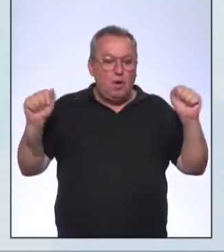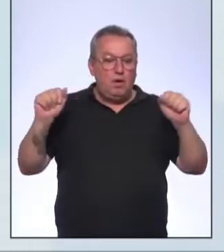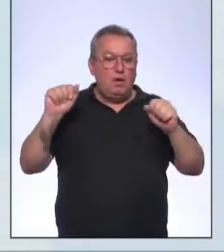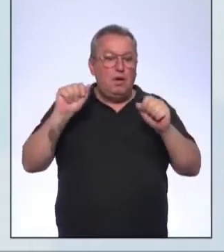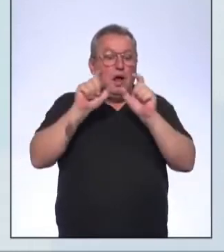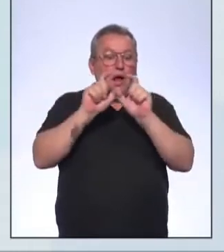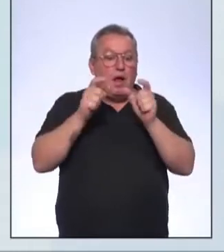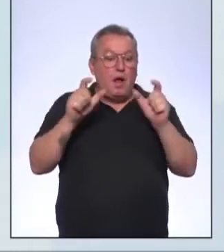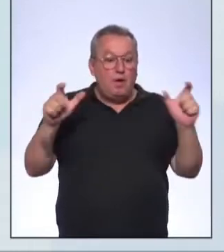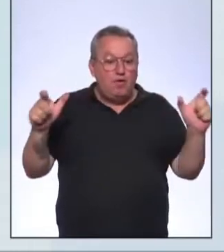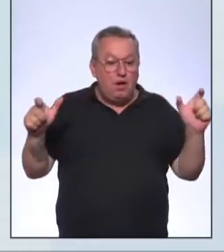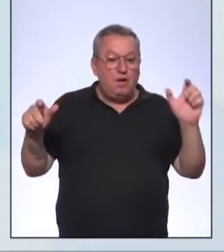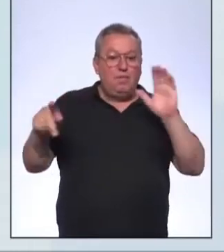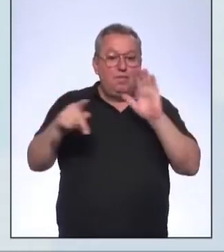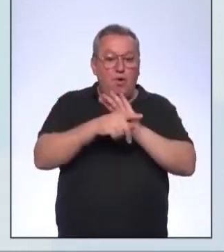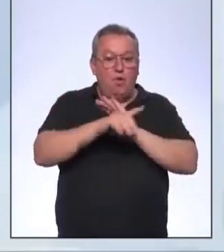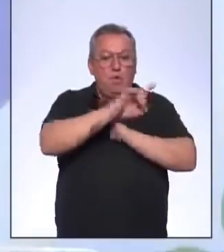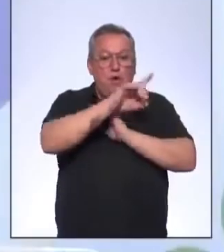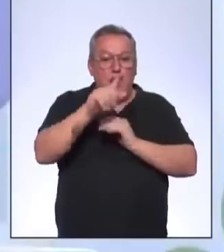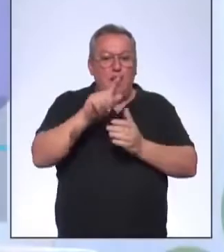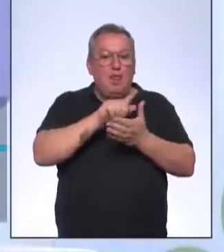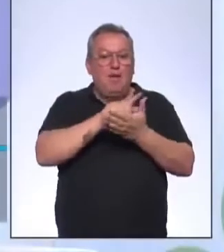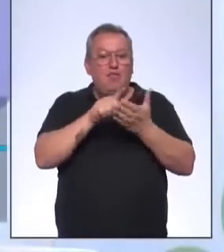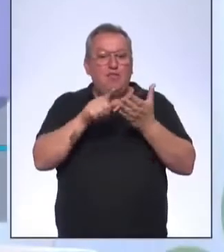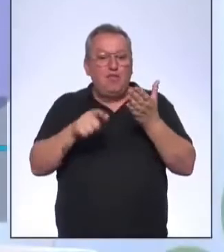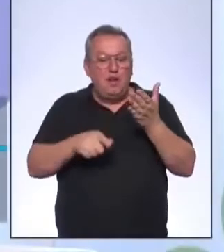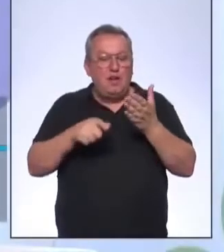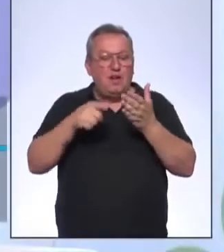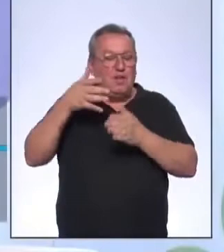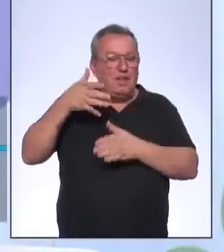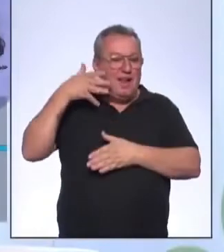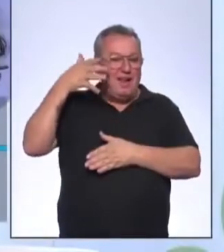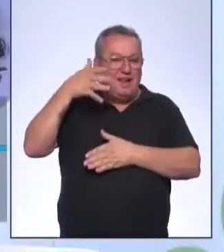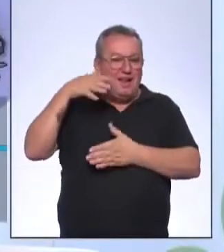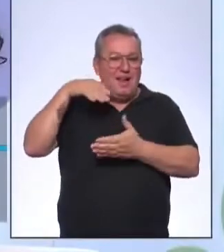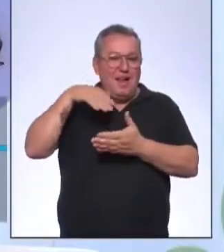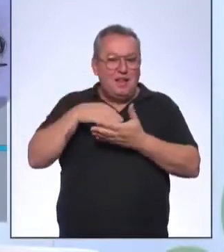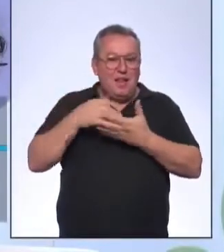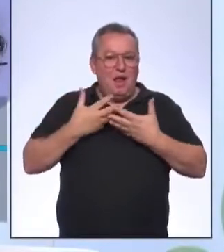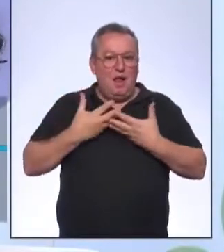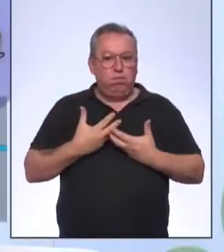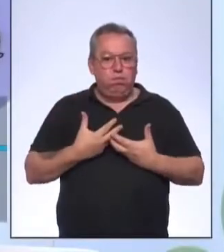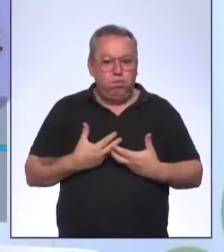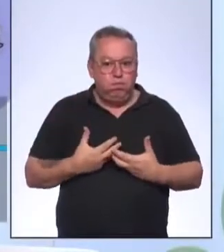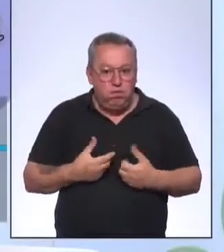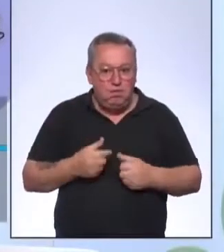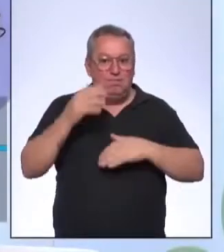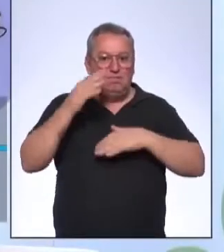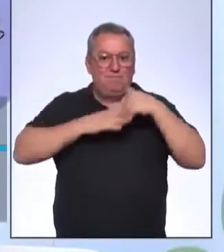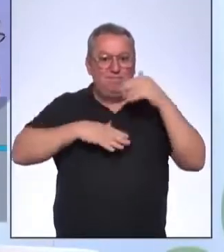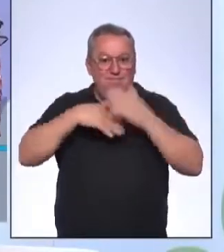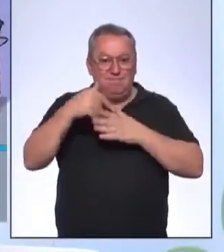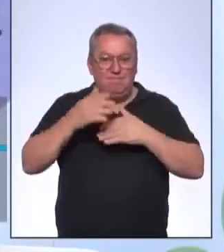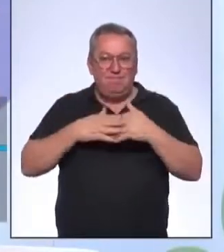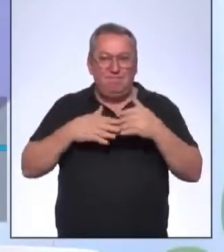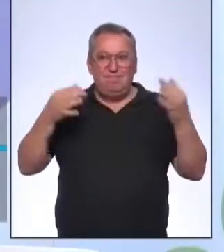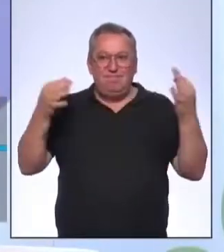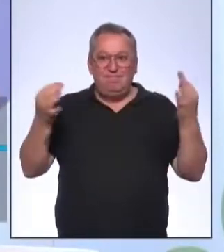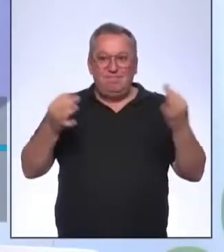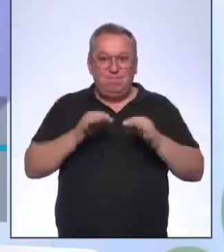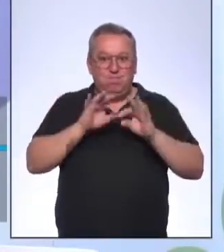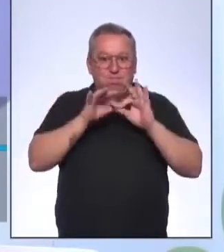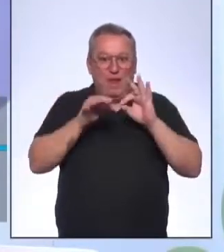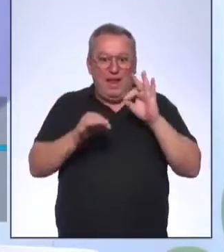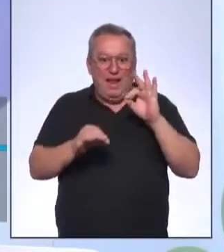gramaticais próprios a cada gênero narrativo até cansei que habilidades extensa